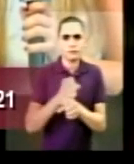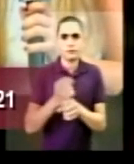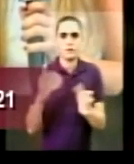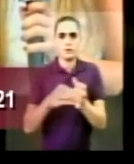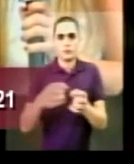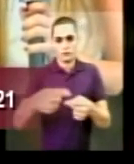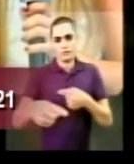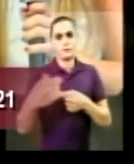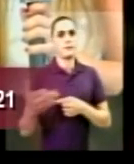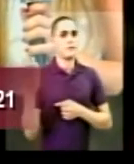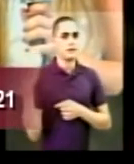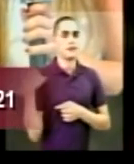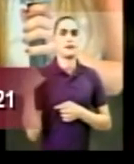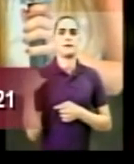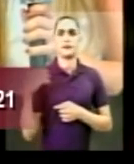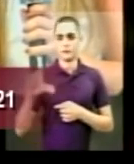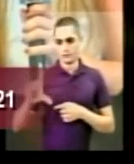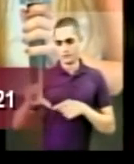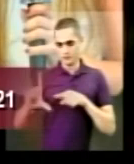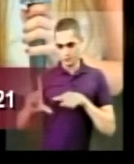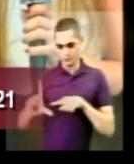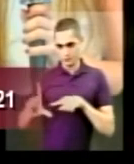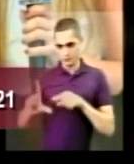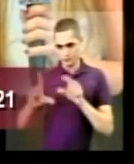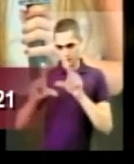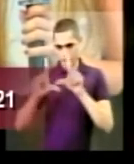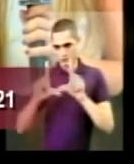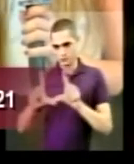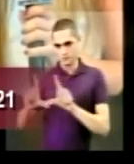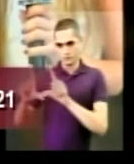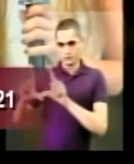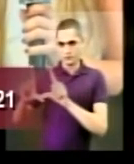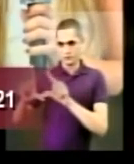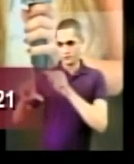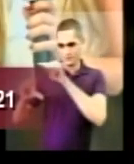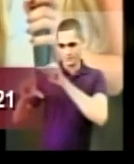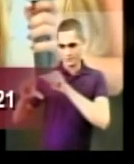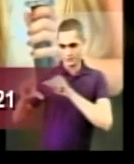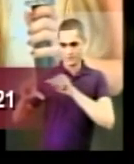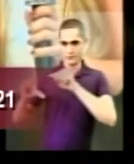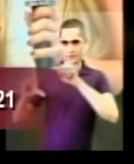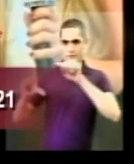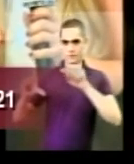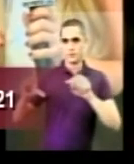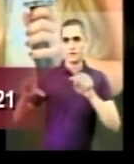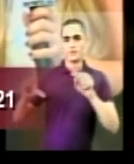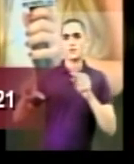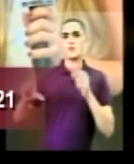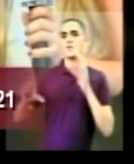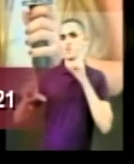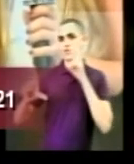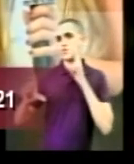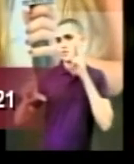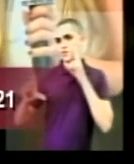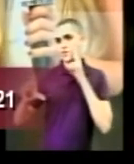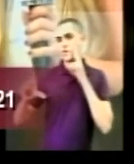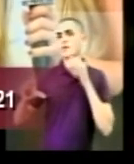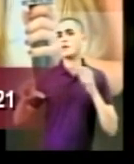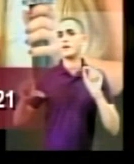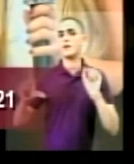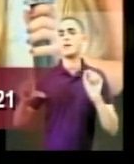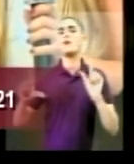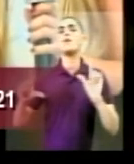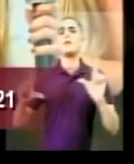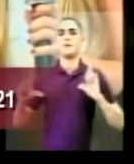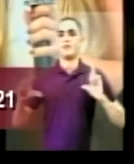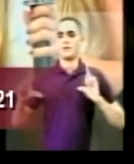na tendência, que é essa linha rosa, que é a aproximação que o professor Dimitar faz, ela está com uma leve tendência de aumento, que